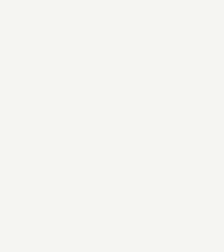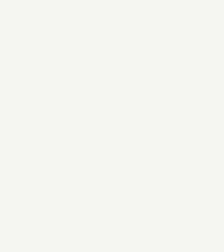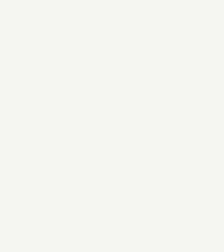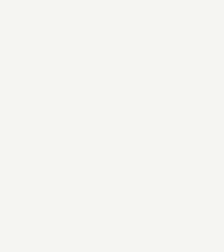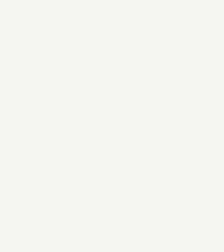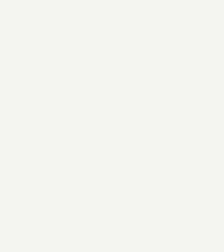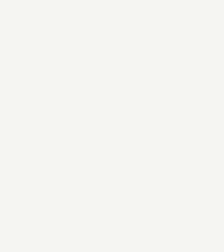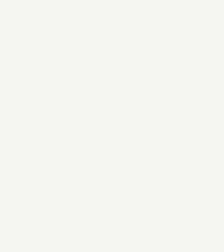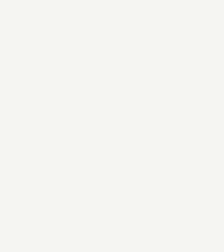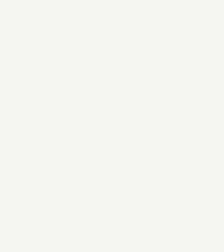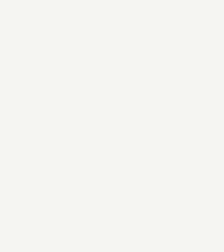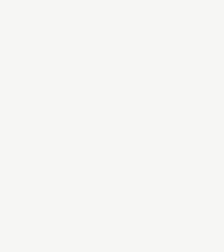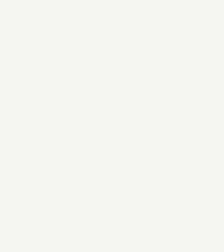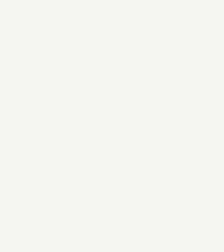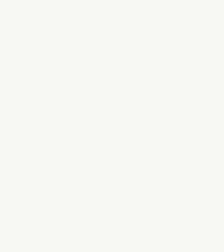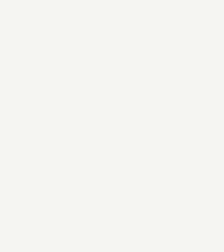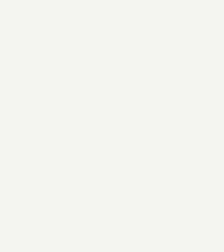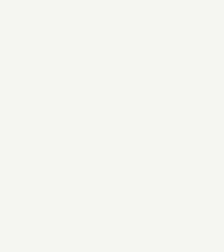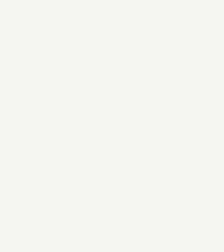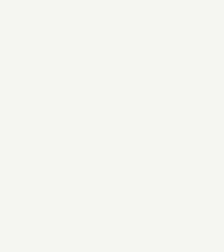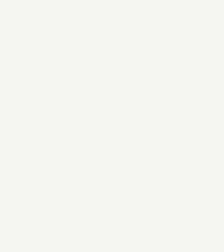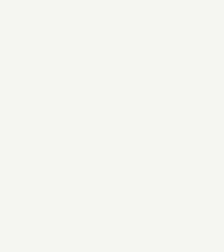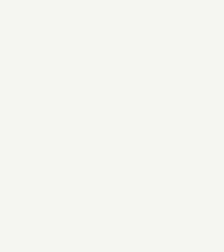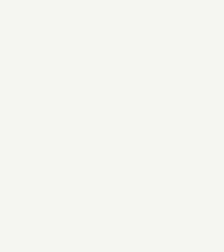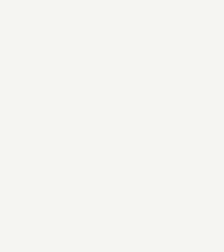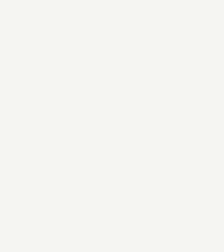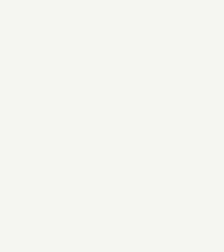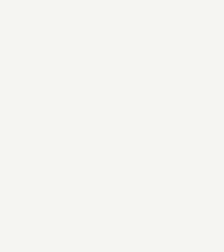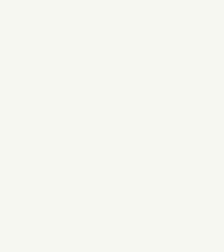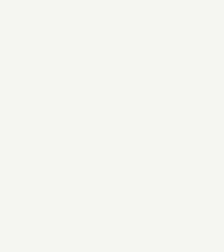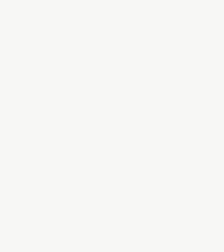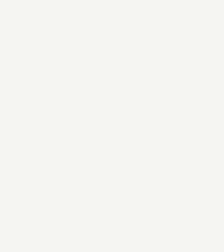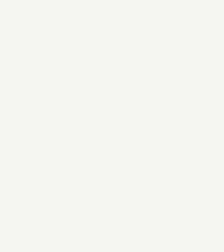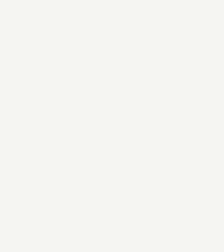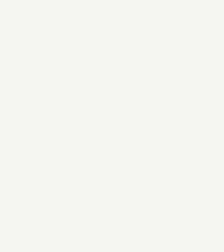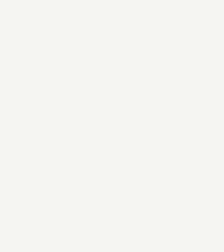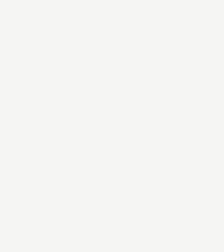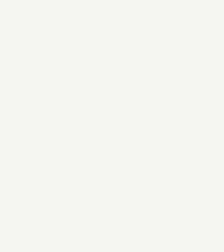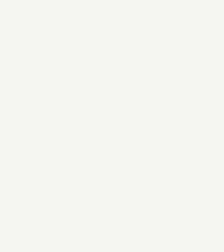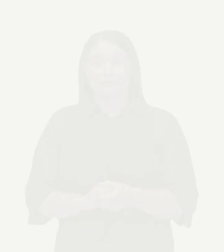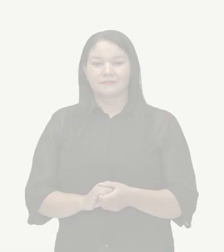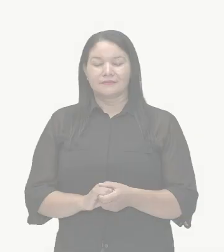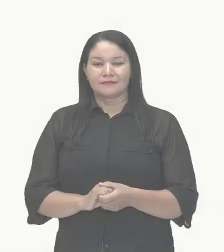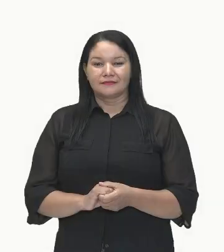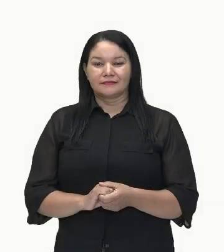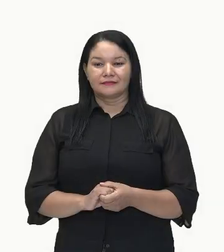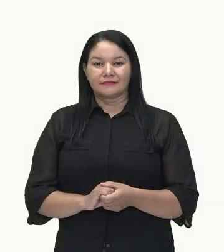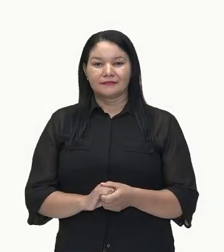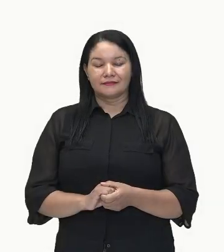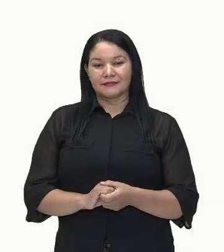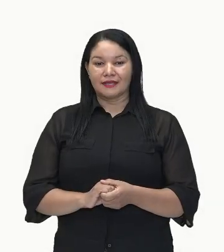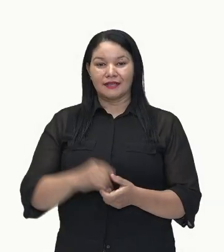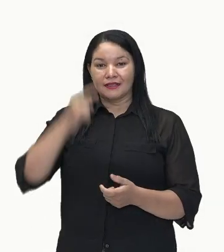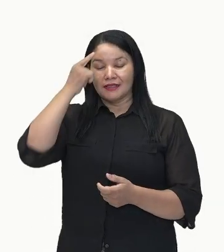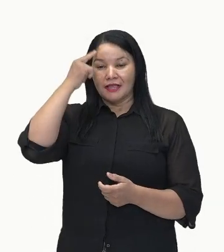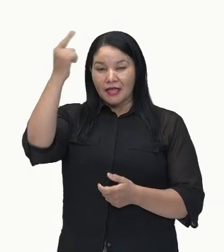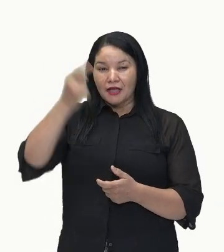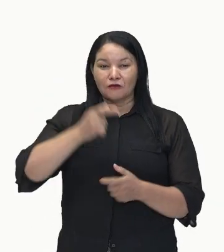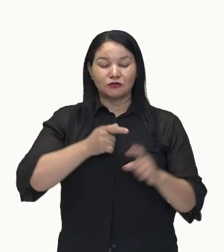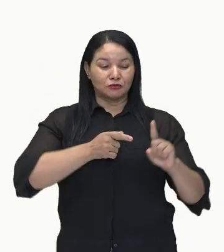do romantismo, que idealizam exatamente o herói, que coloca ele como